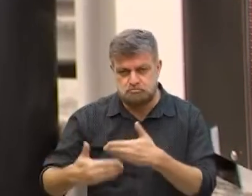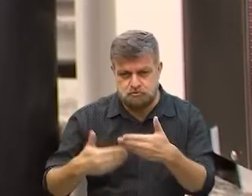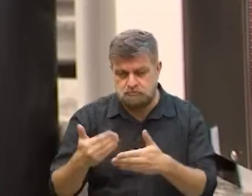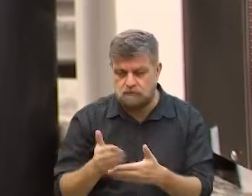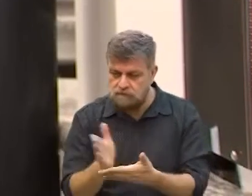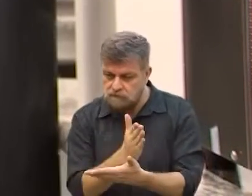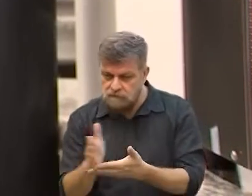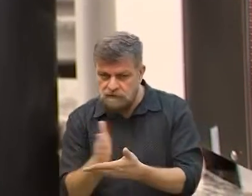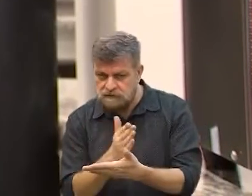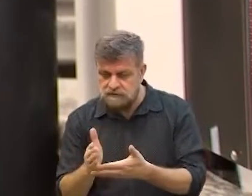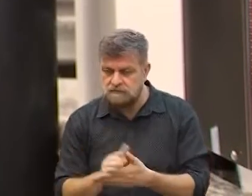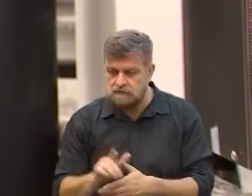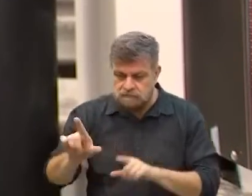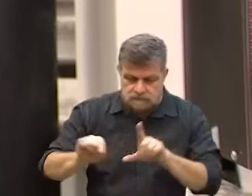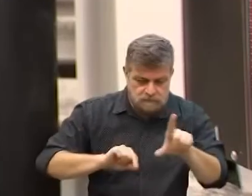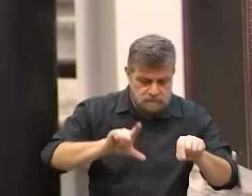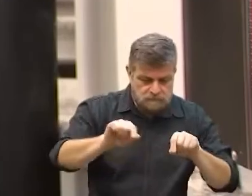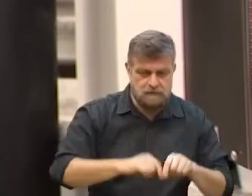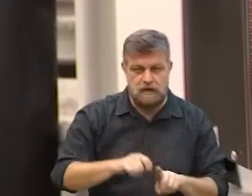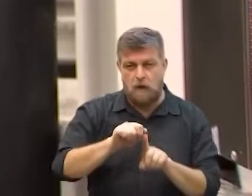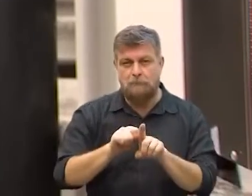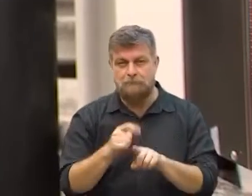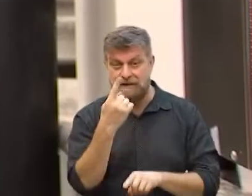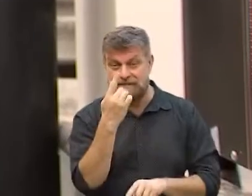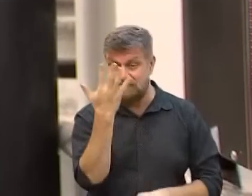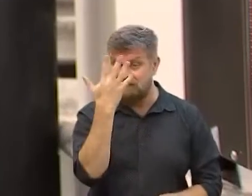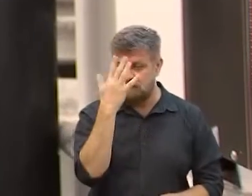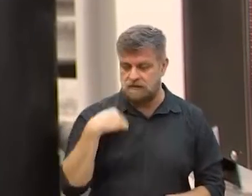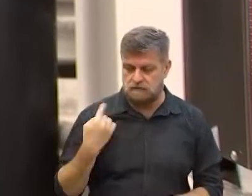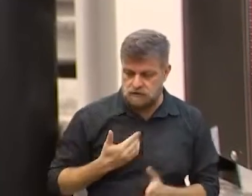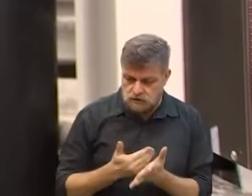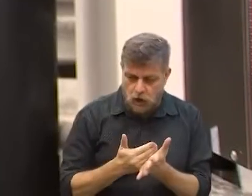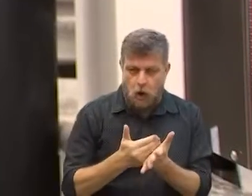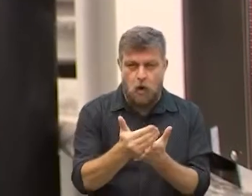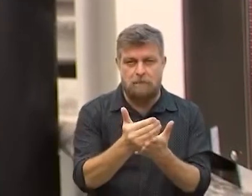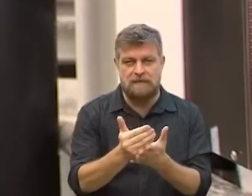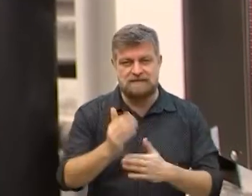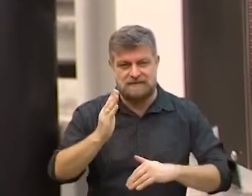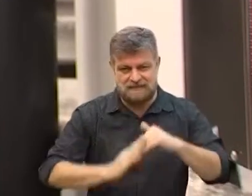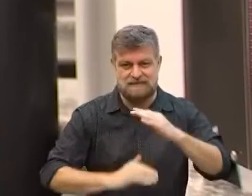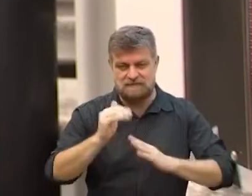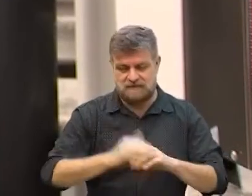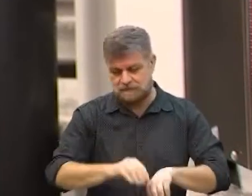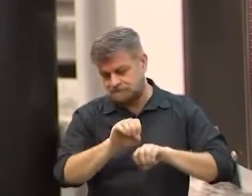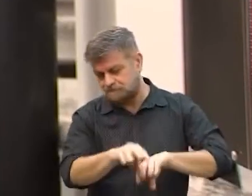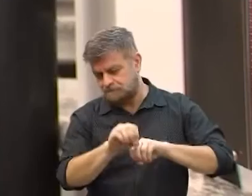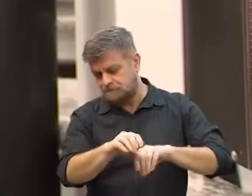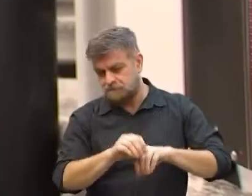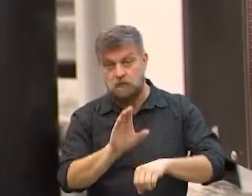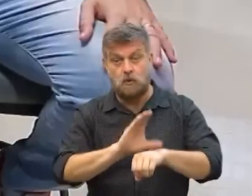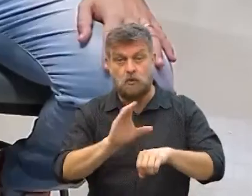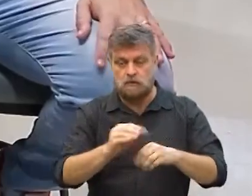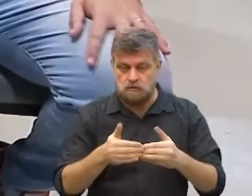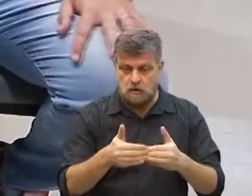processo de seleção, que no meio de fevereiro, a gente já comece as atividades do